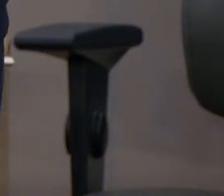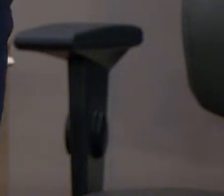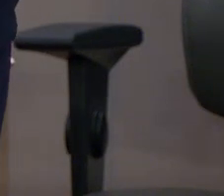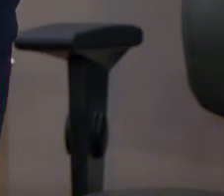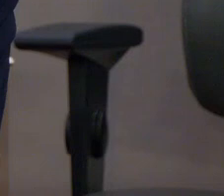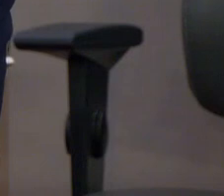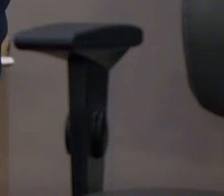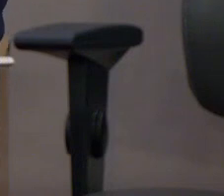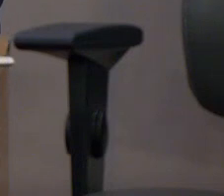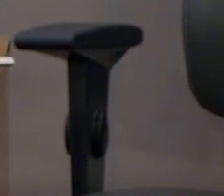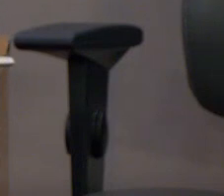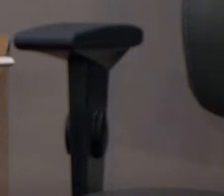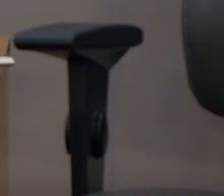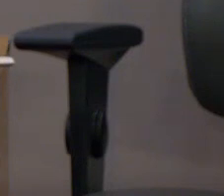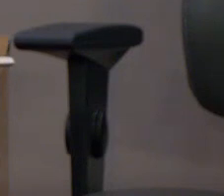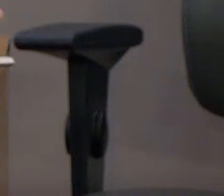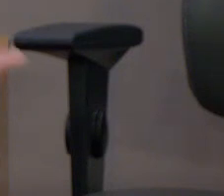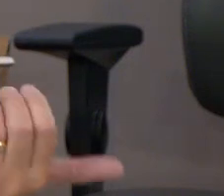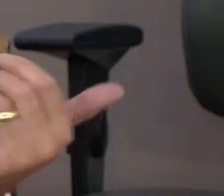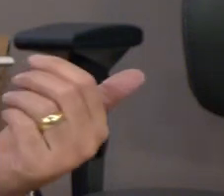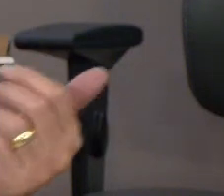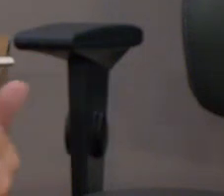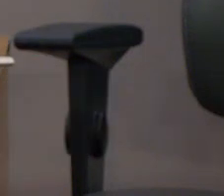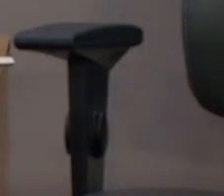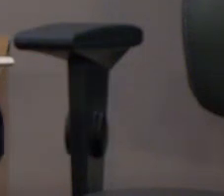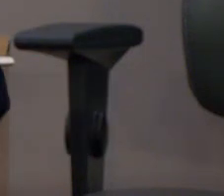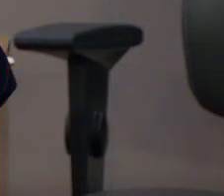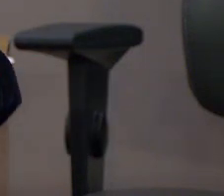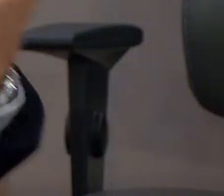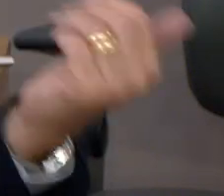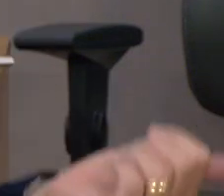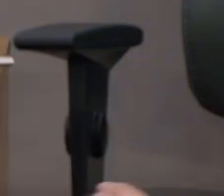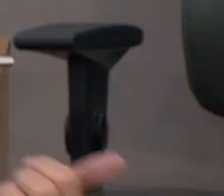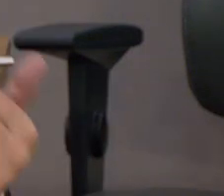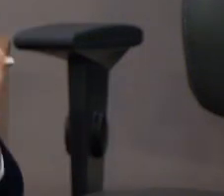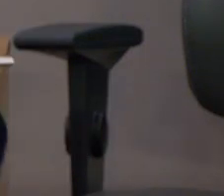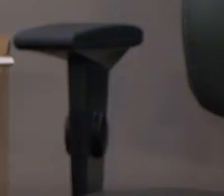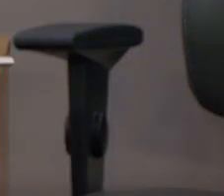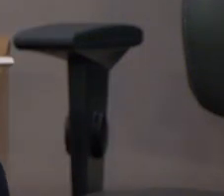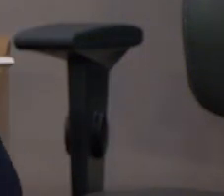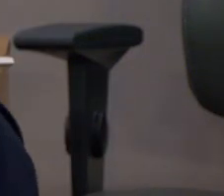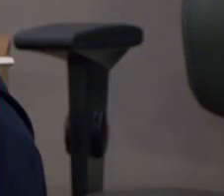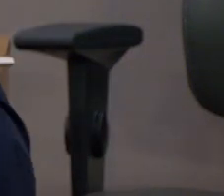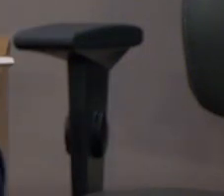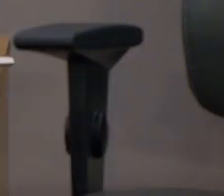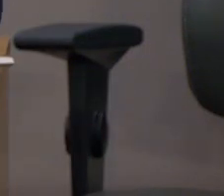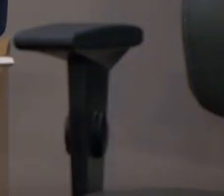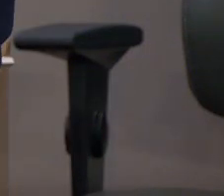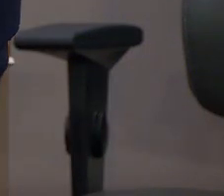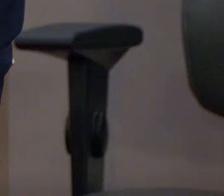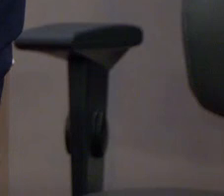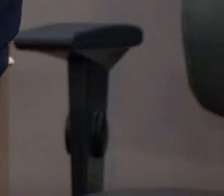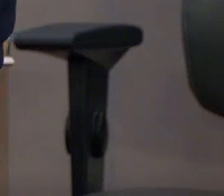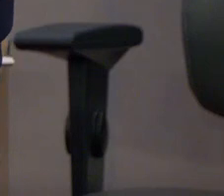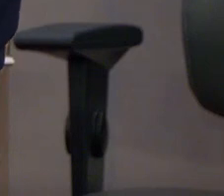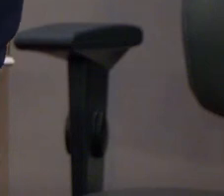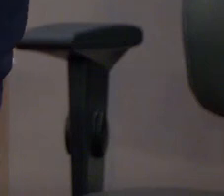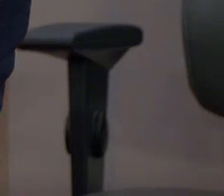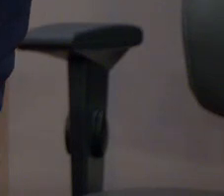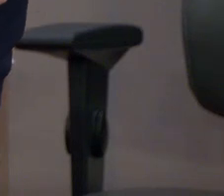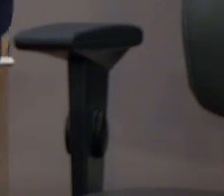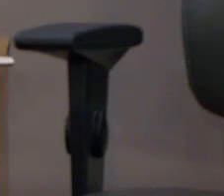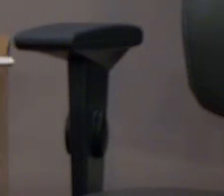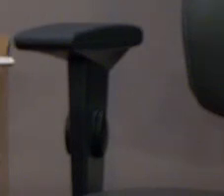pescoço tombando mas olha a diferença que essa intervenção essas intervenções ao